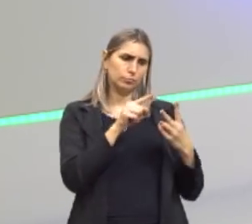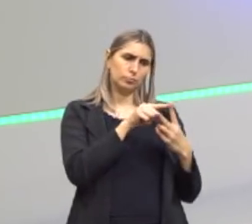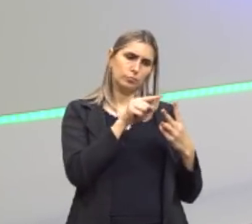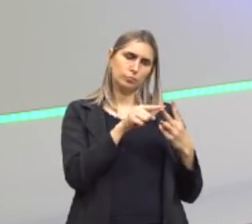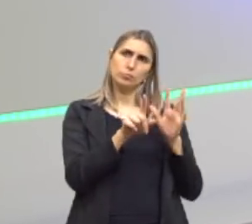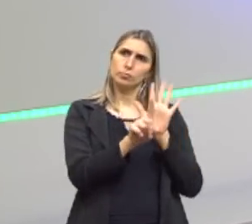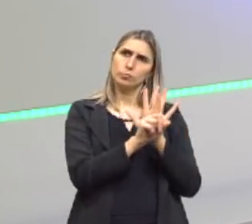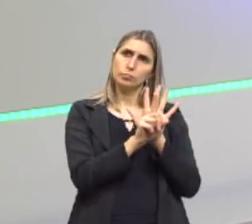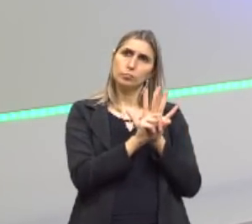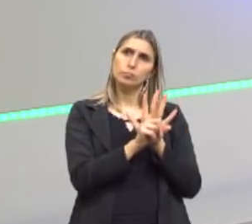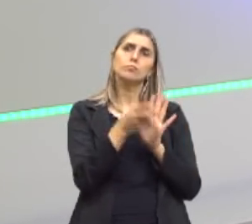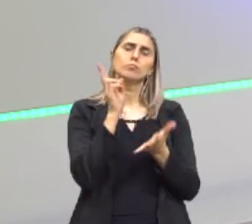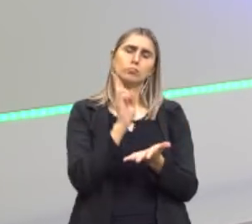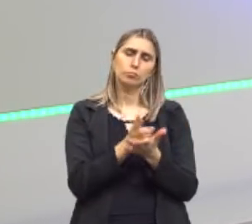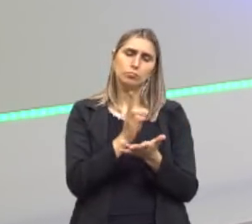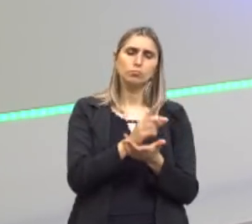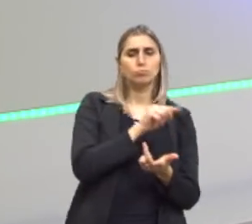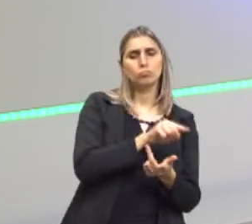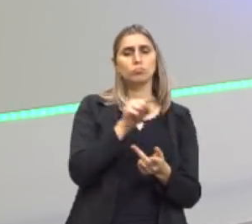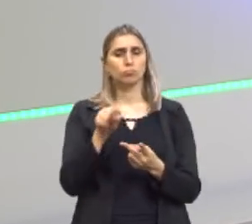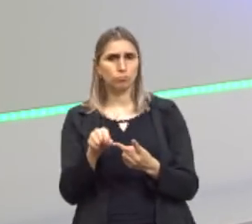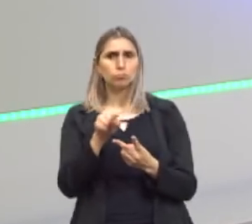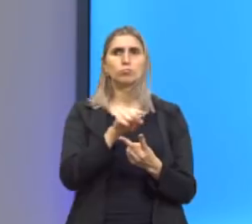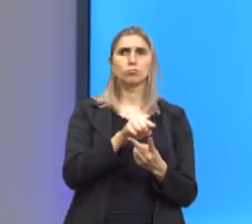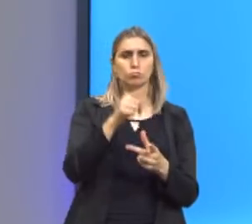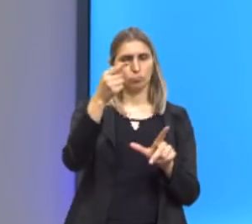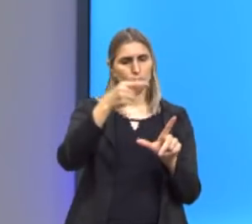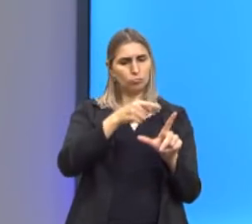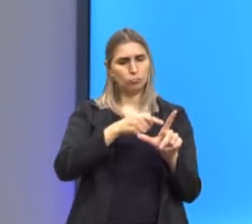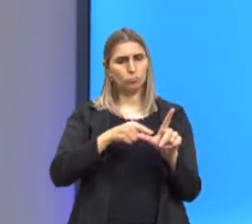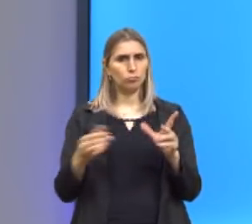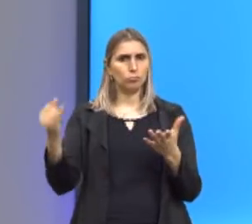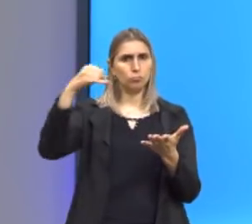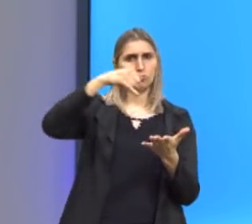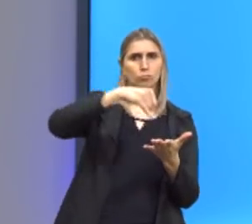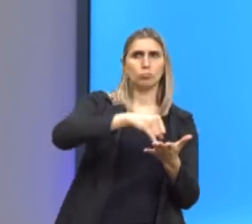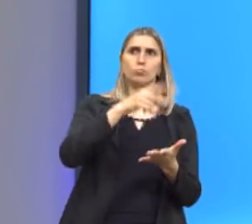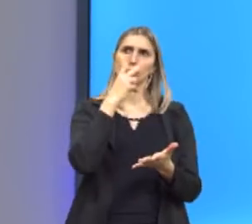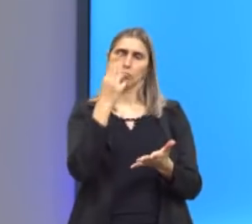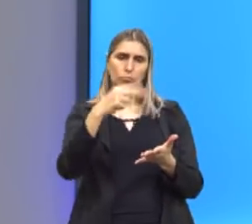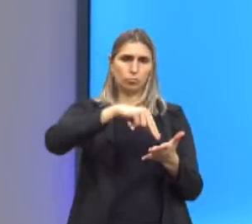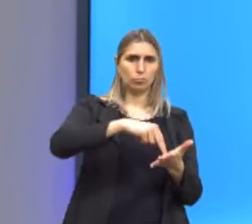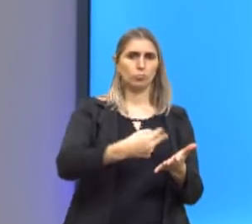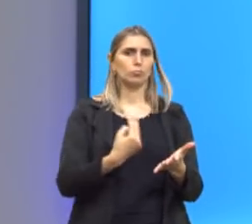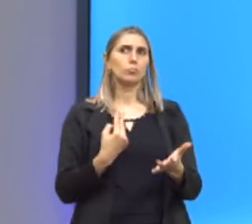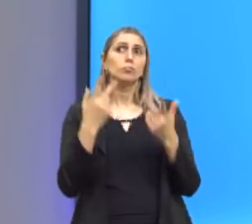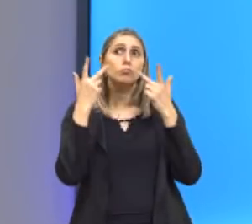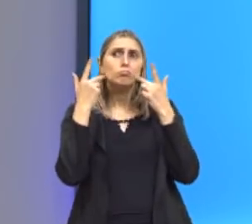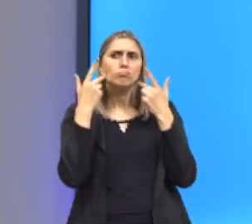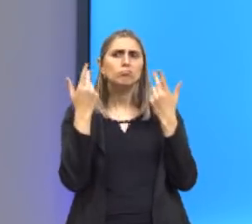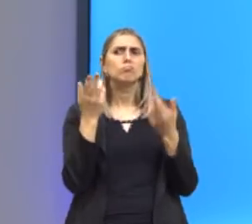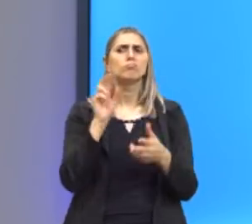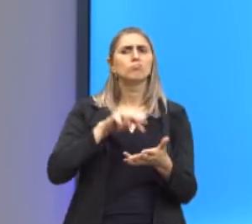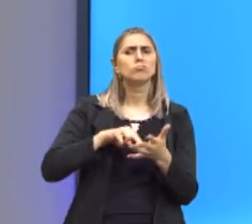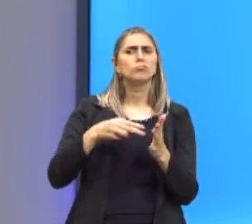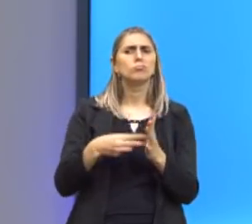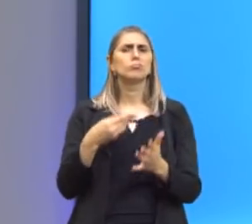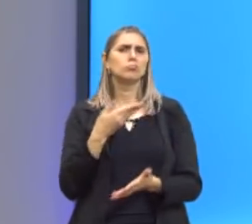vão se manter, tanto numa quanto na outra. O ângulo incidente é sempre igual ao refletido em relação ao normal. O que que isso